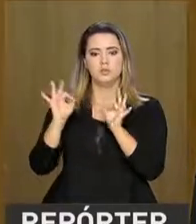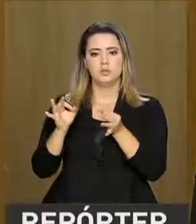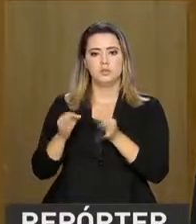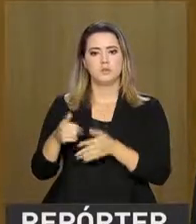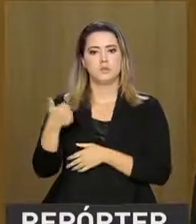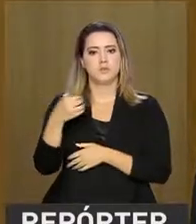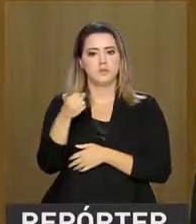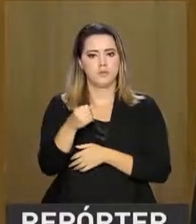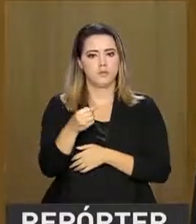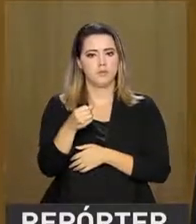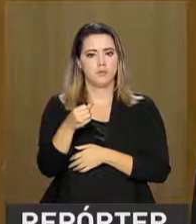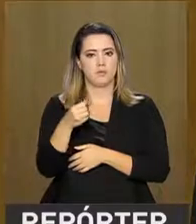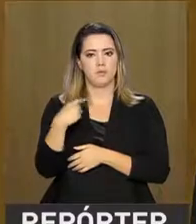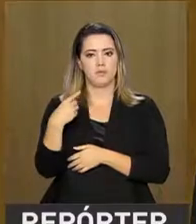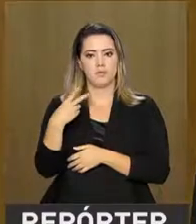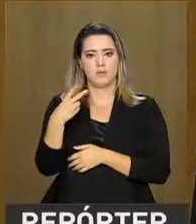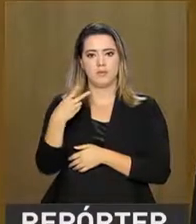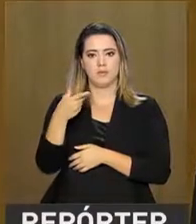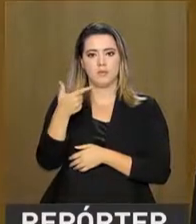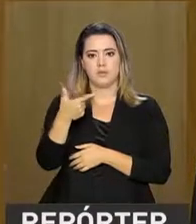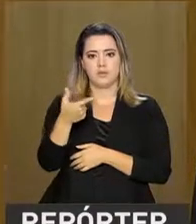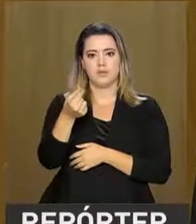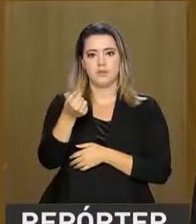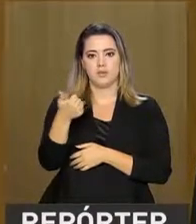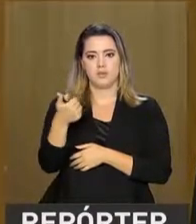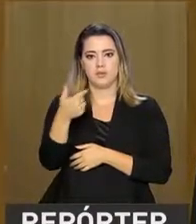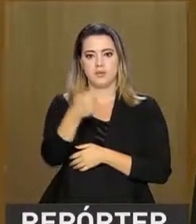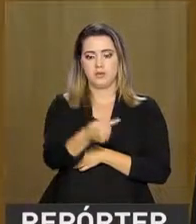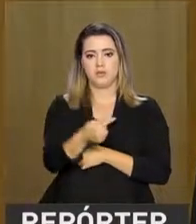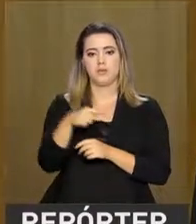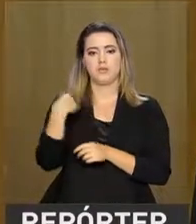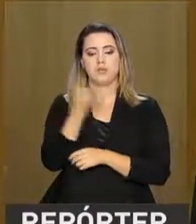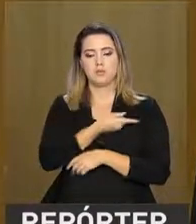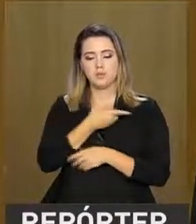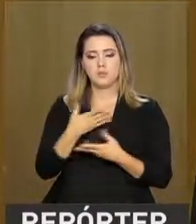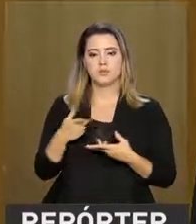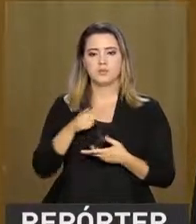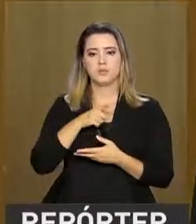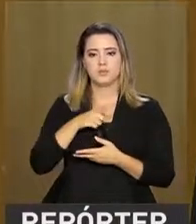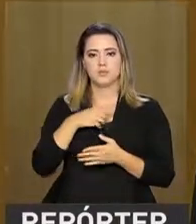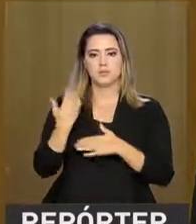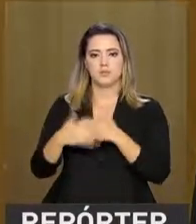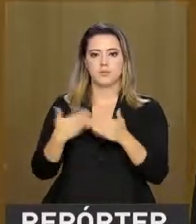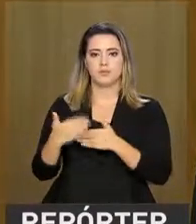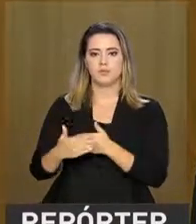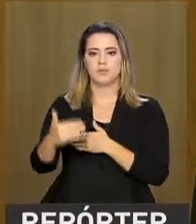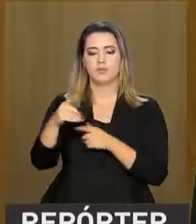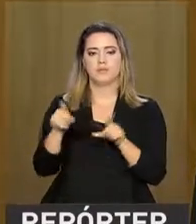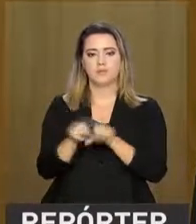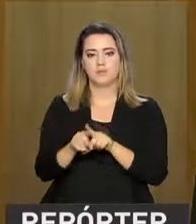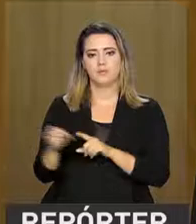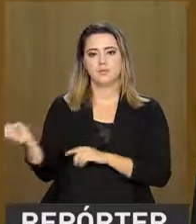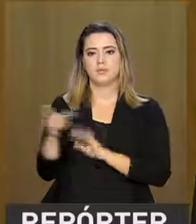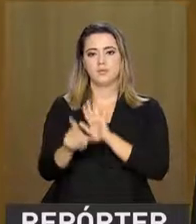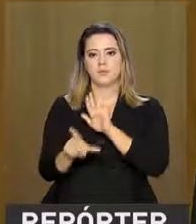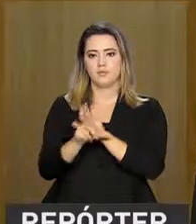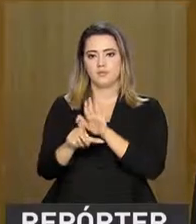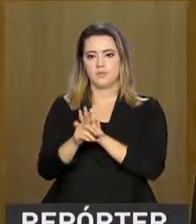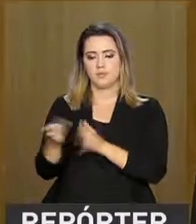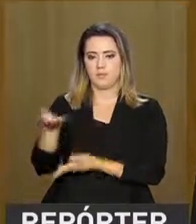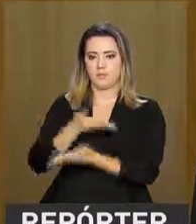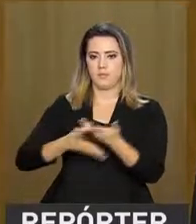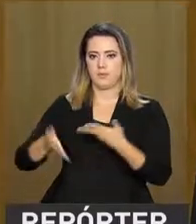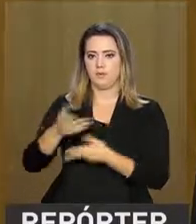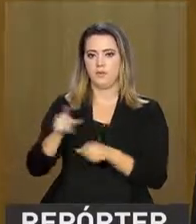para 1900, para o nosso 2017. Ou seja, que a gente considera a modernidade das nossas